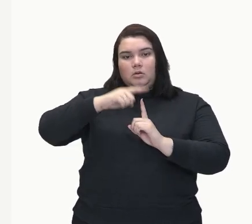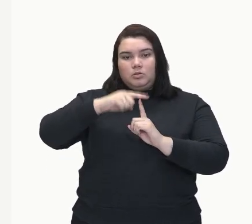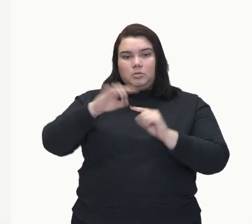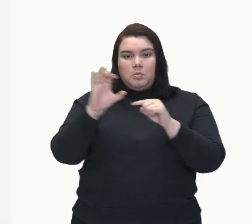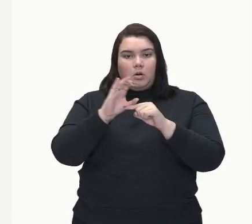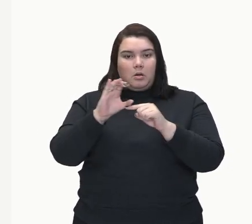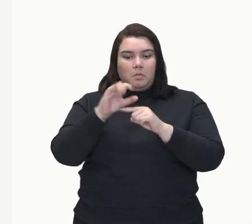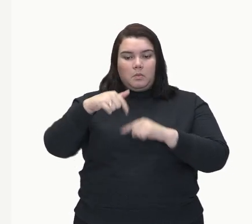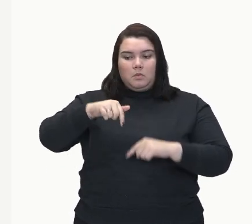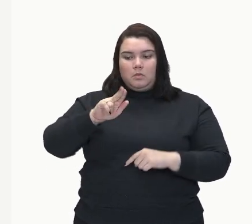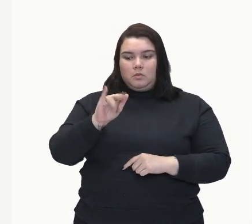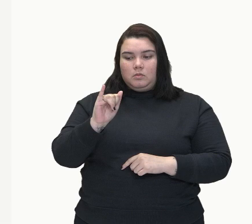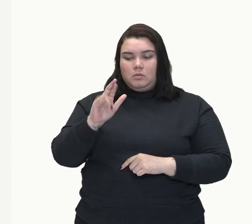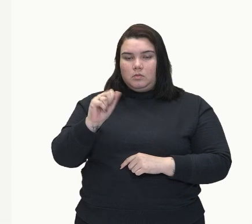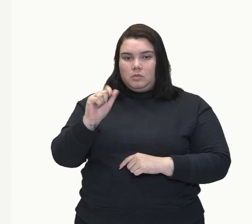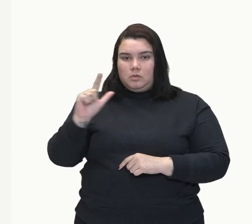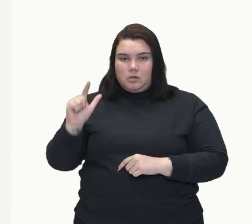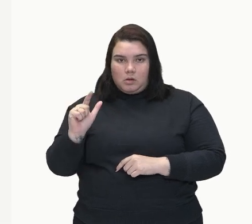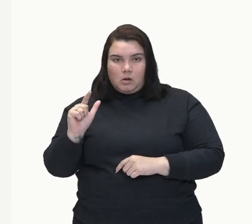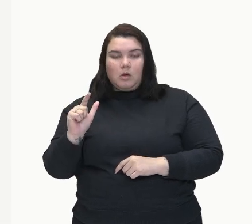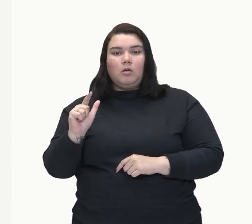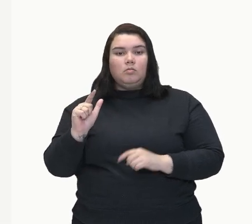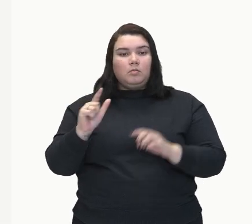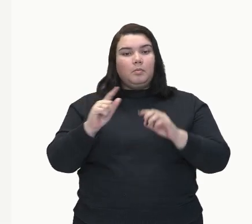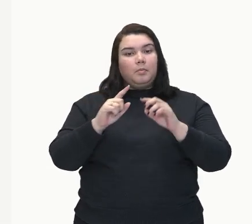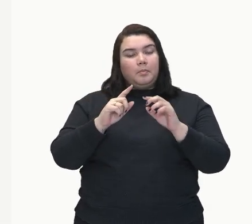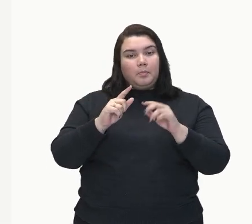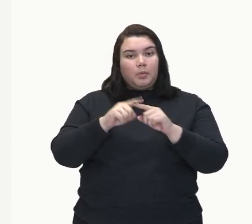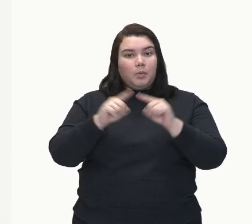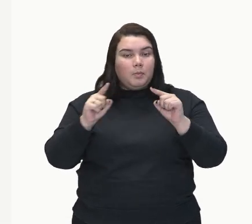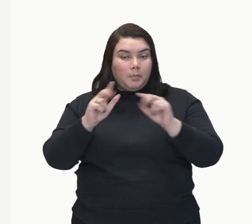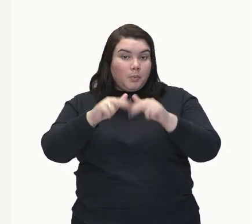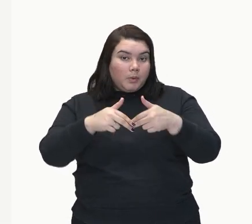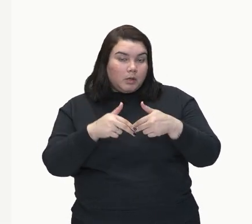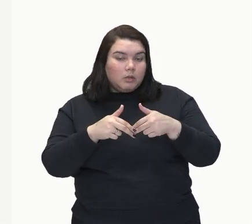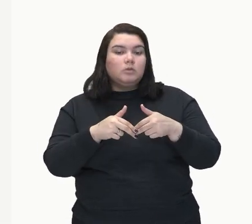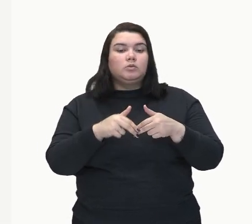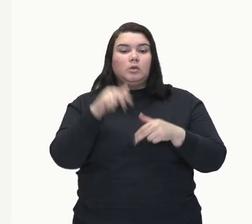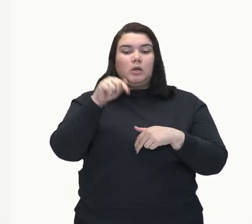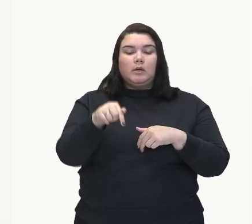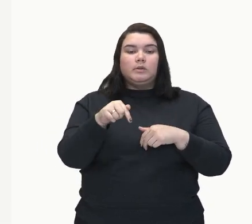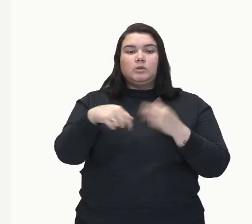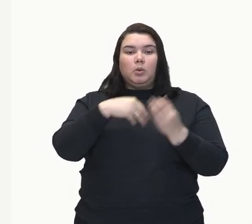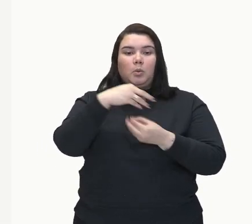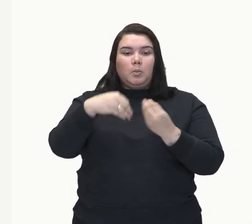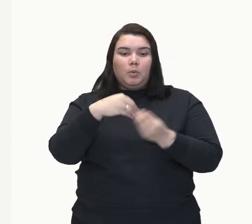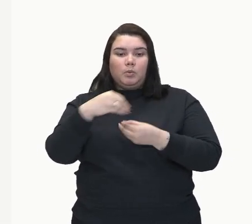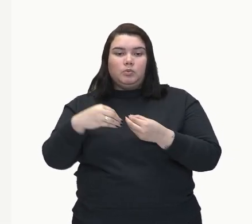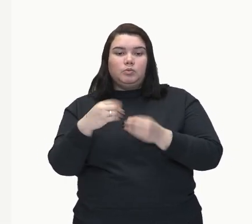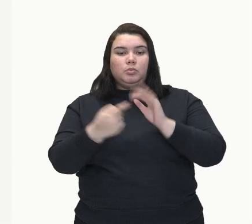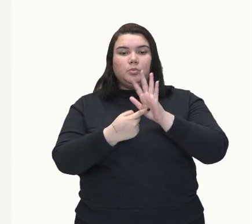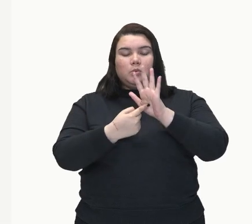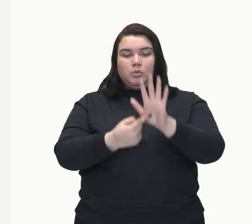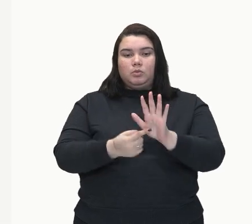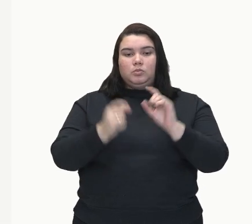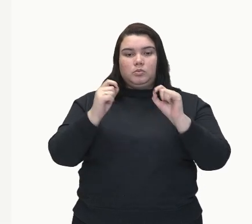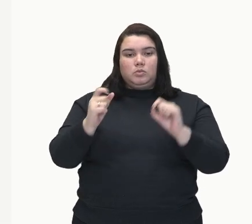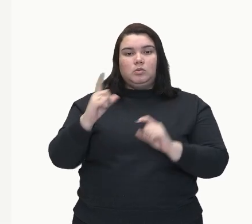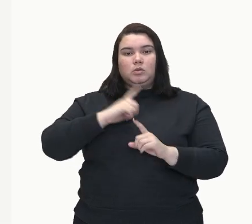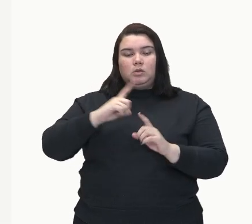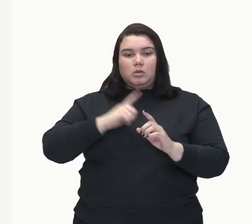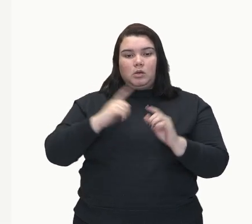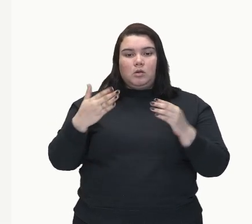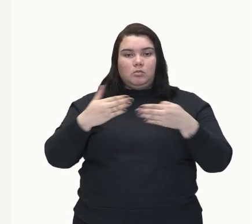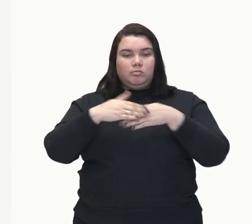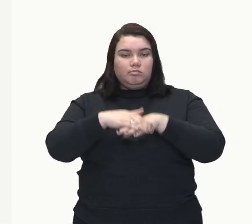quiral, ou seja, carbono assimétrico. Portanto, esse composto ele vai apresentar isomeria óptica,